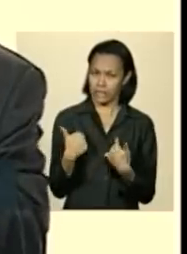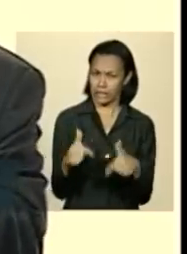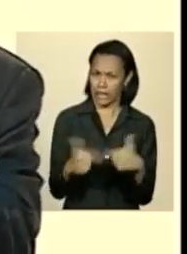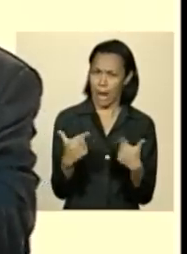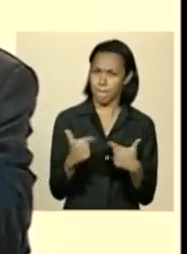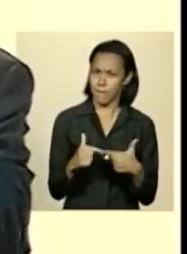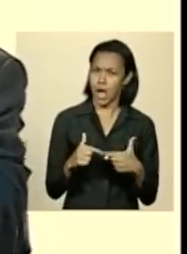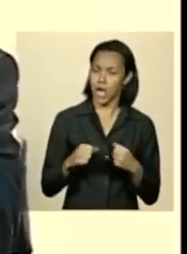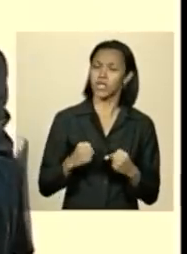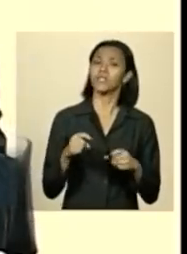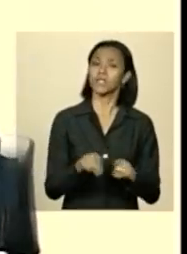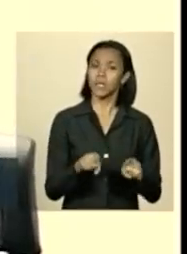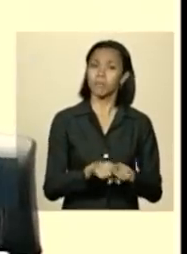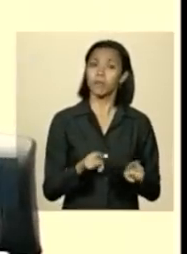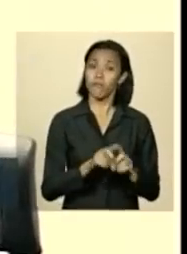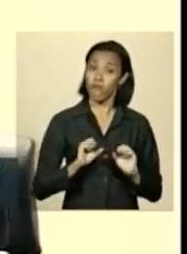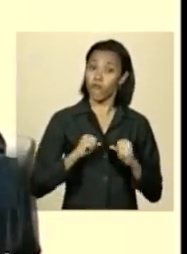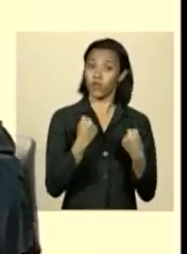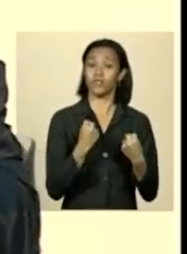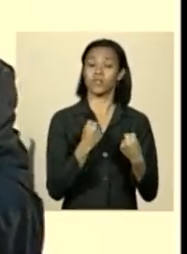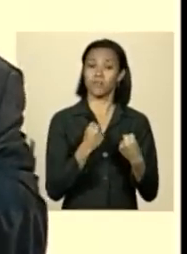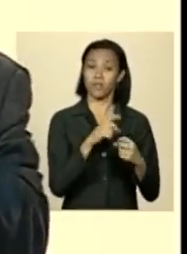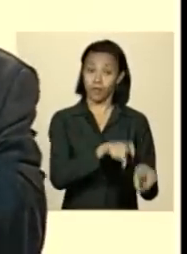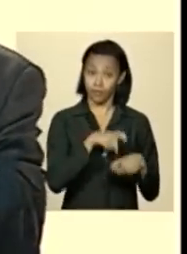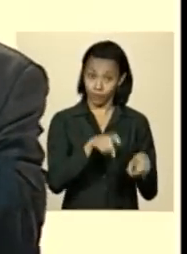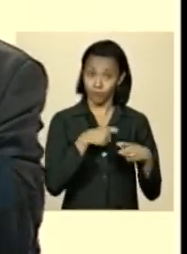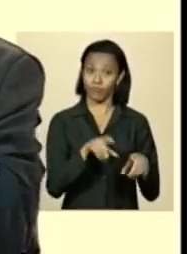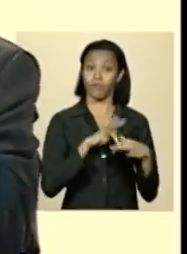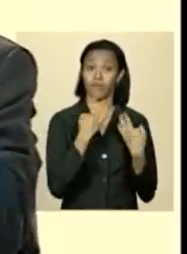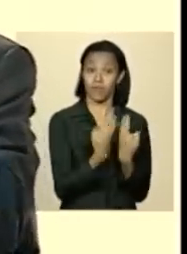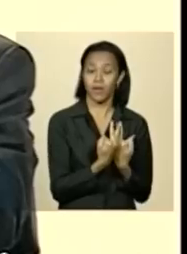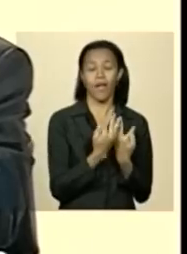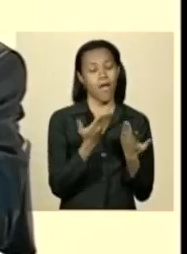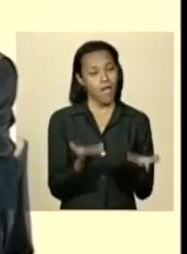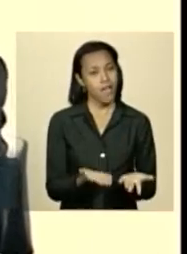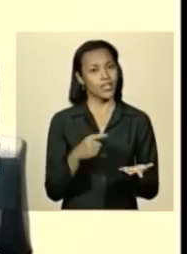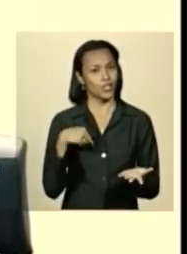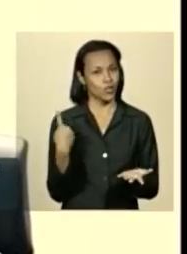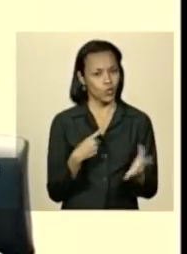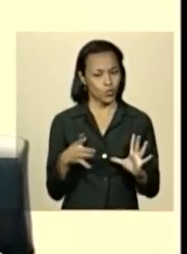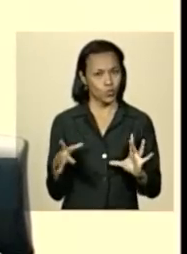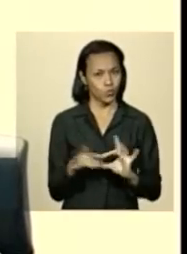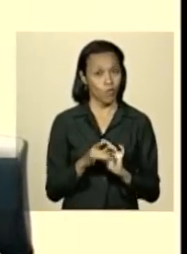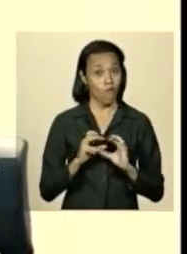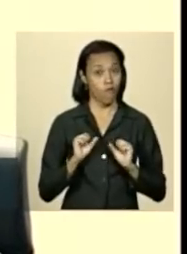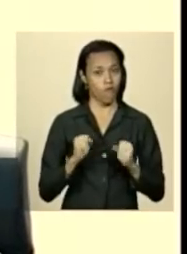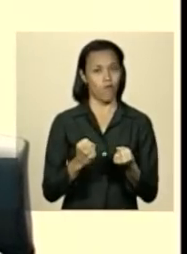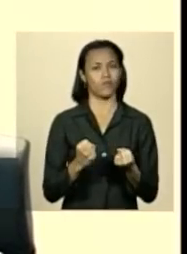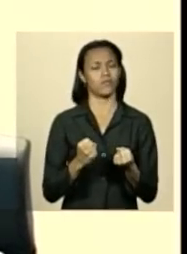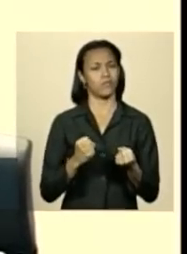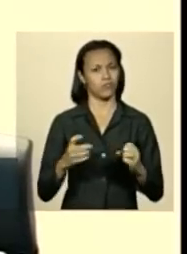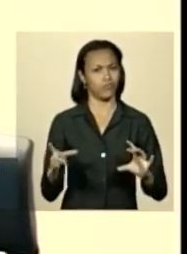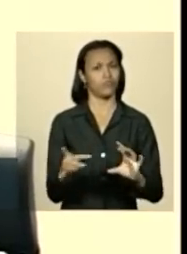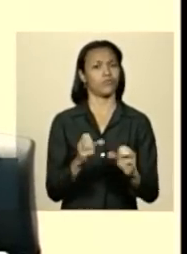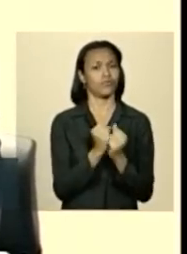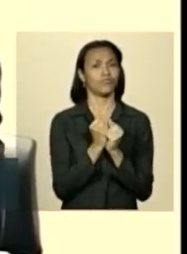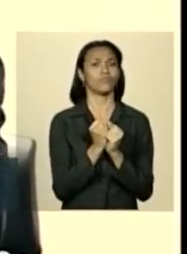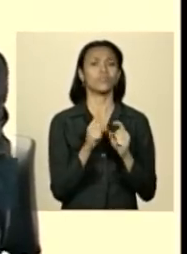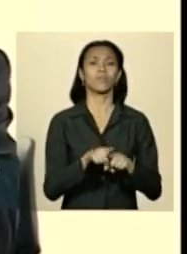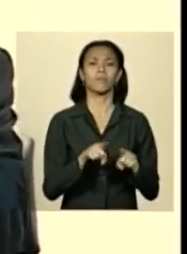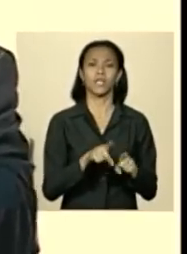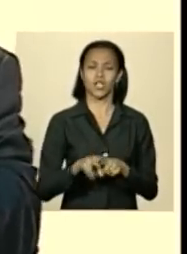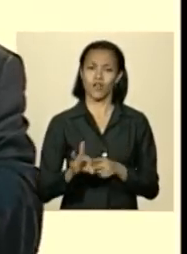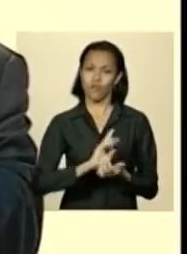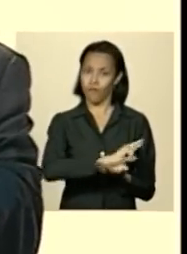fortalecimento da Agricultura Familiar isso significa sim que nós estamos acumulando forças junto comos segmentos sociais que